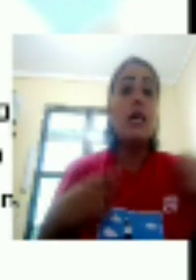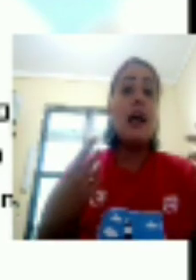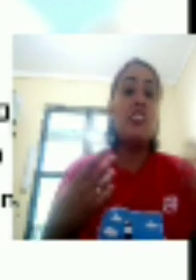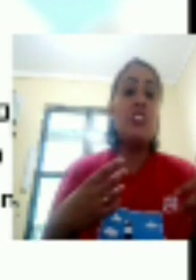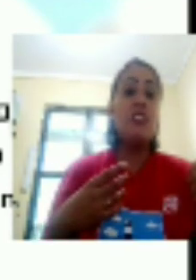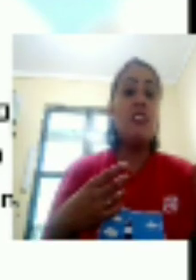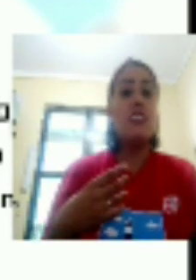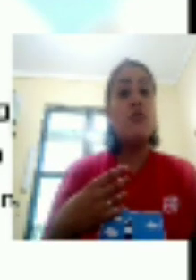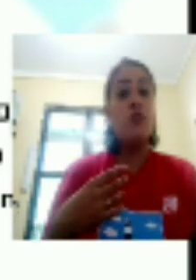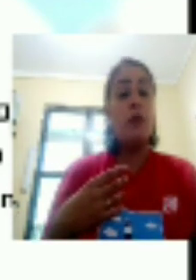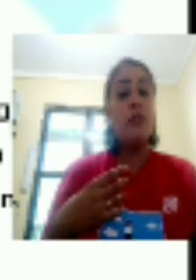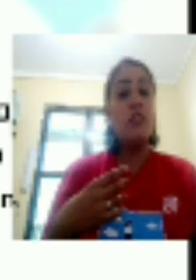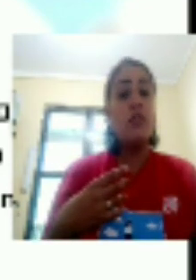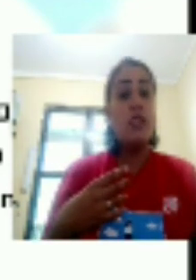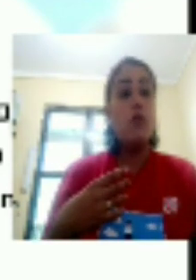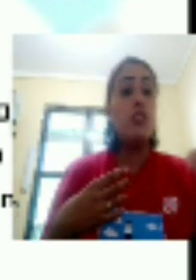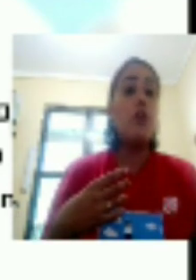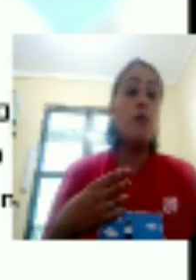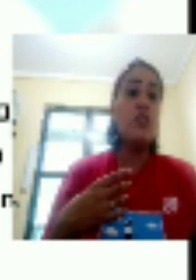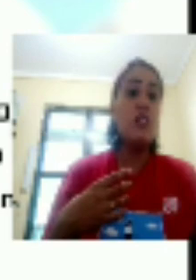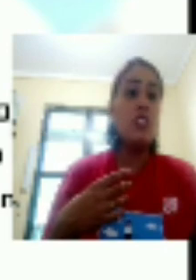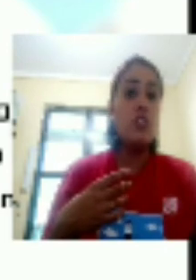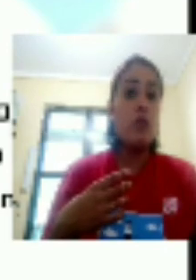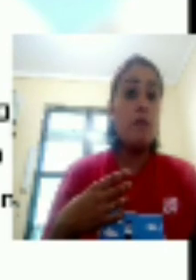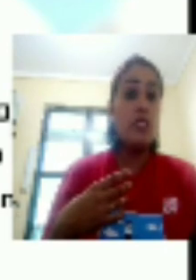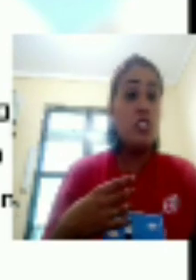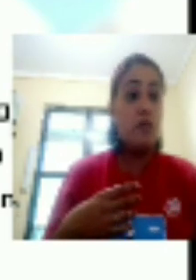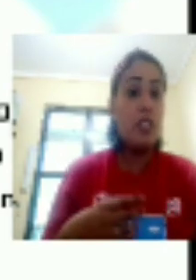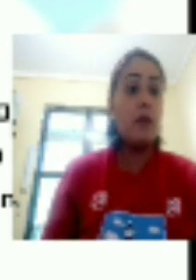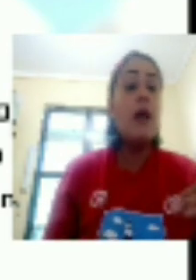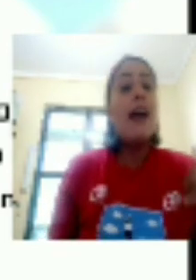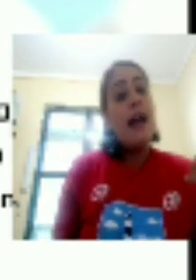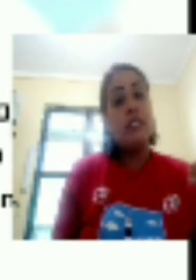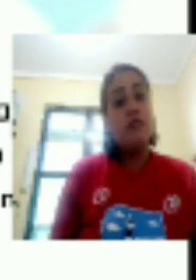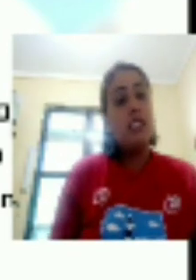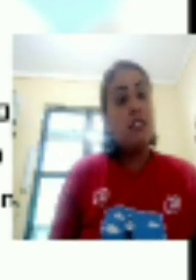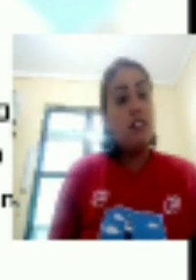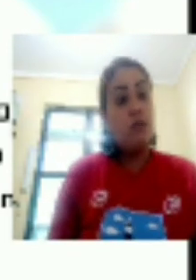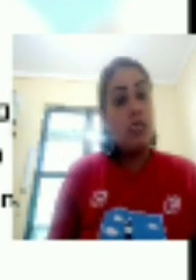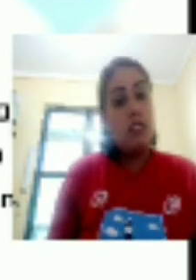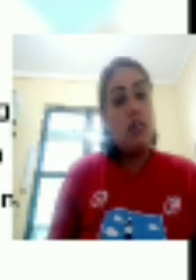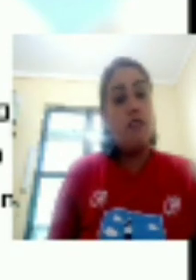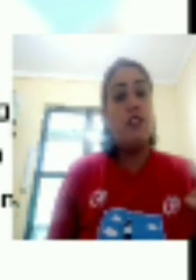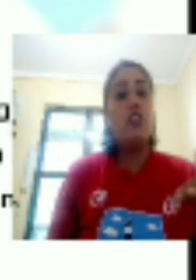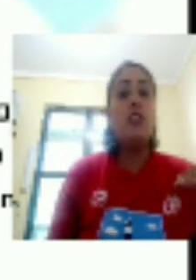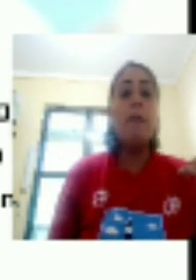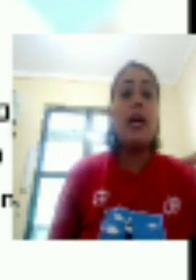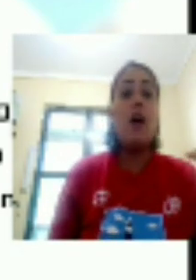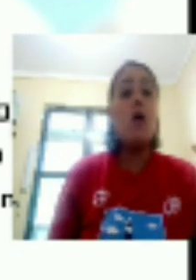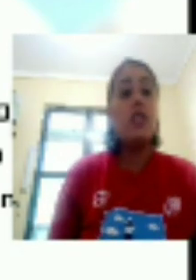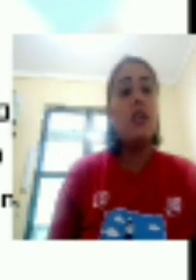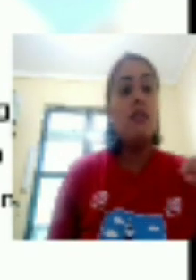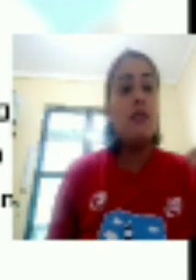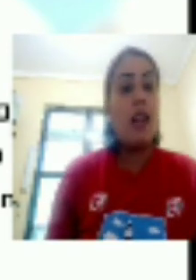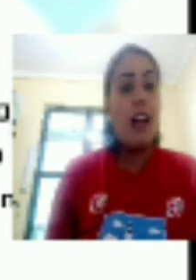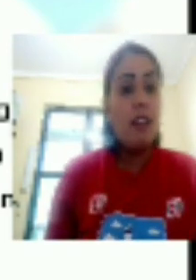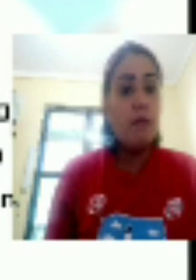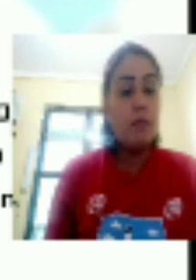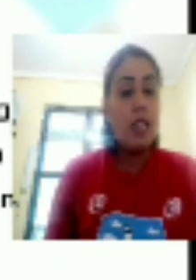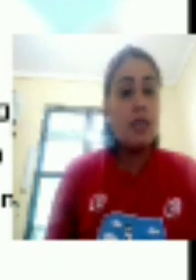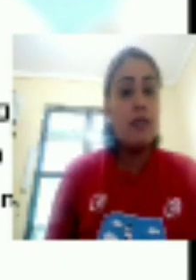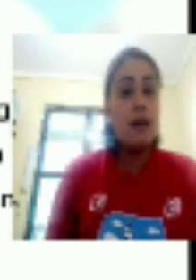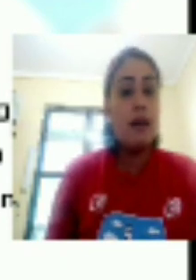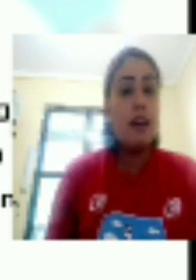antigamente a gente tinha ações de promoção à saúde, como vocês viram, atividades educativas para